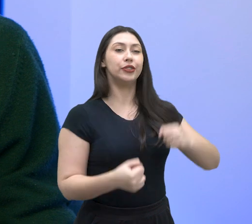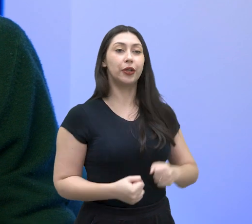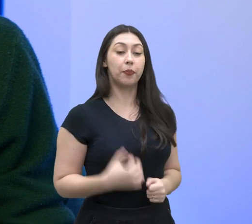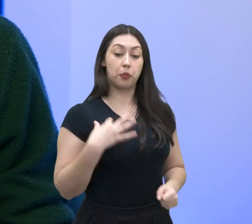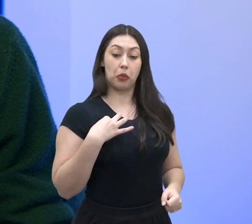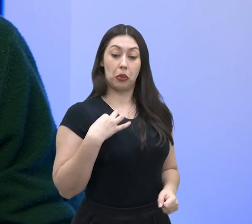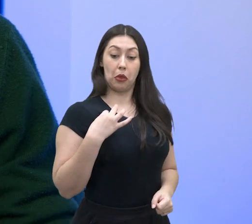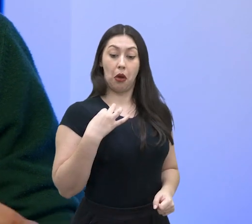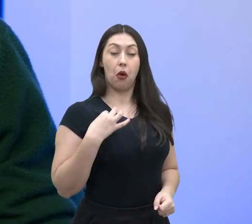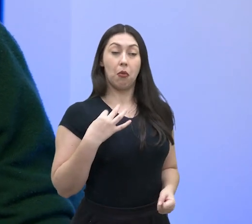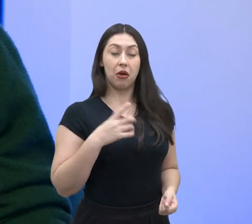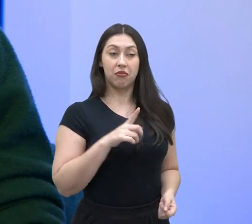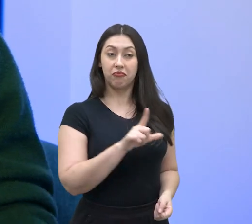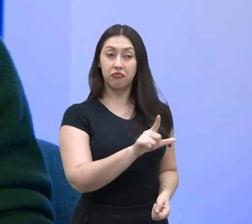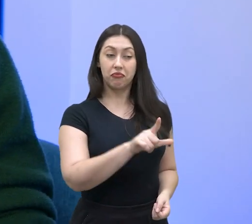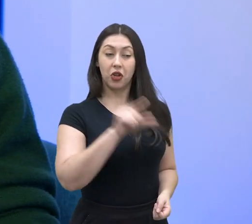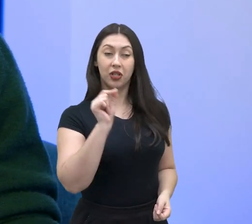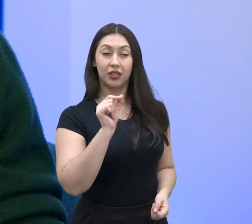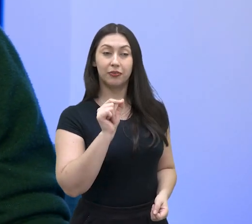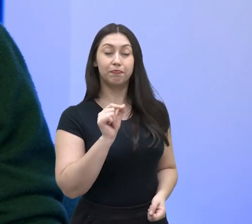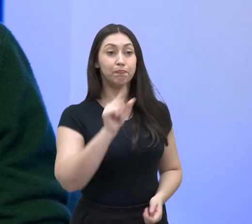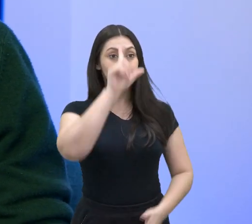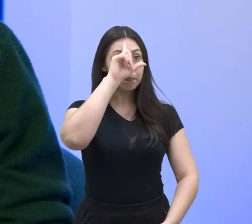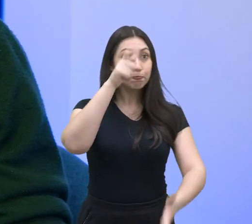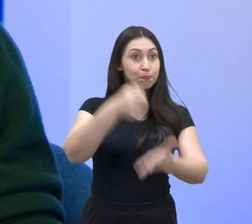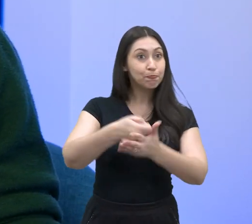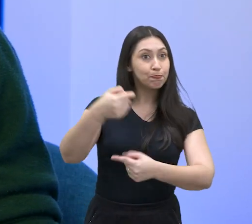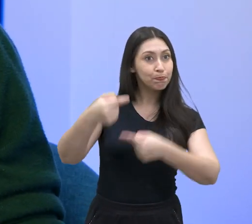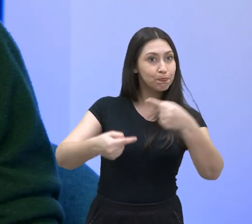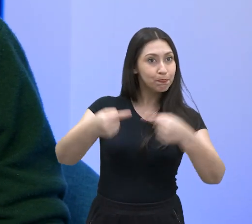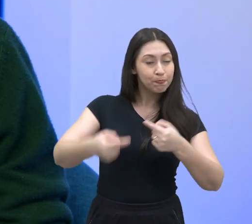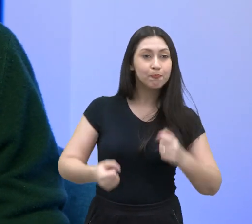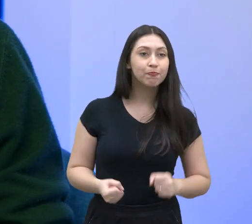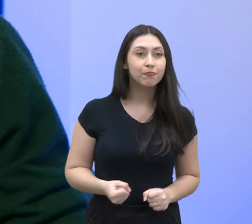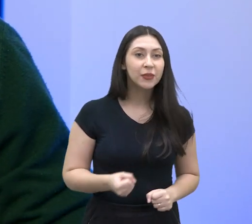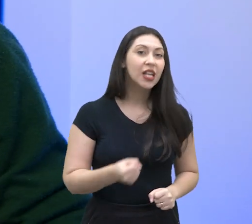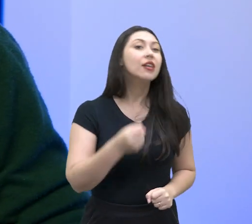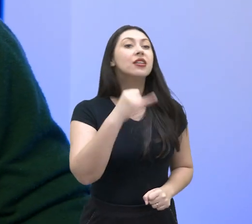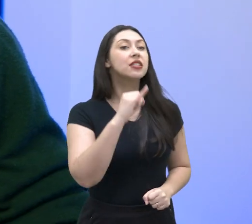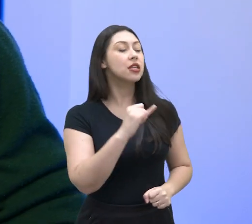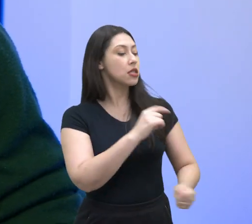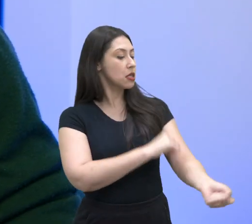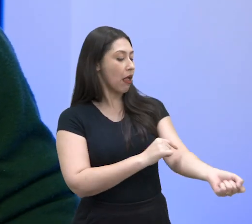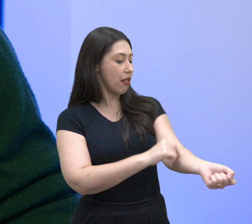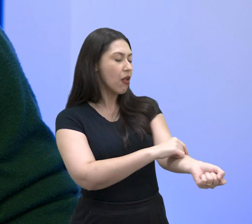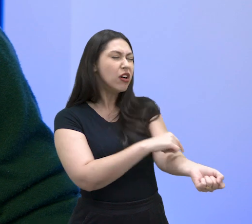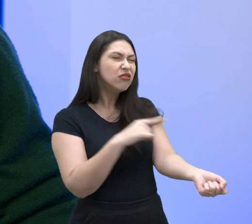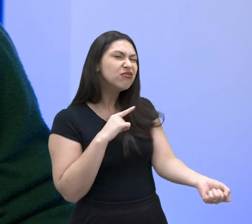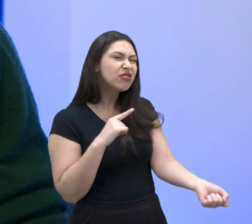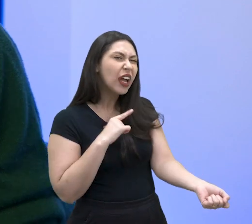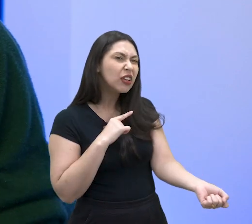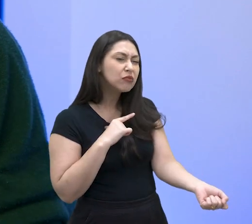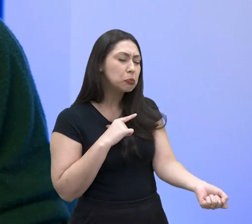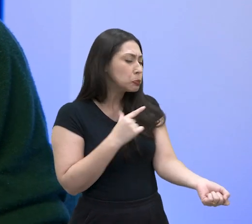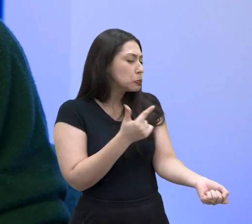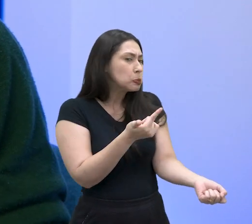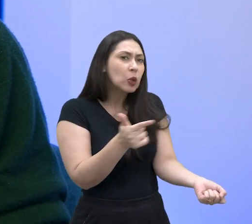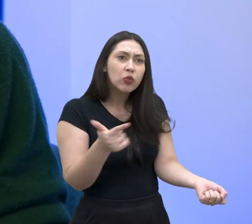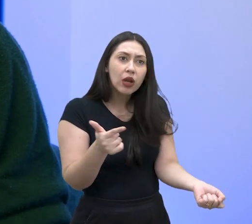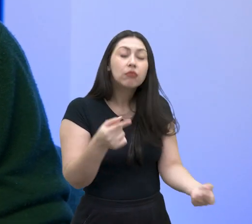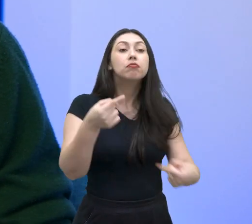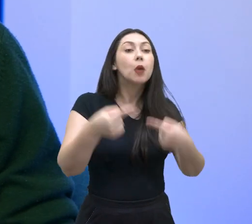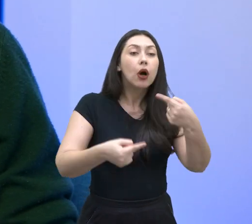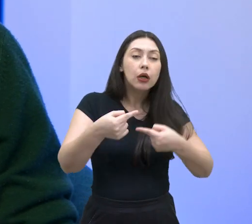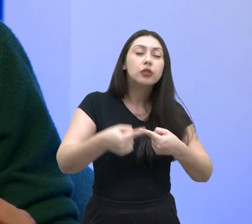decisão política também. Se eu vou para o meu trabalho a pé, de bicicleta, de ônibus ou com o meu carro, sozinho no meu carro, também é uma decisão